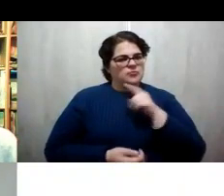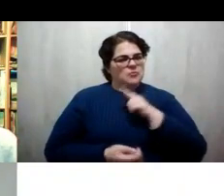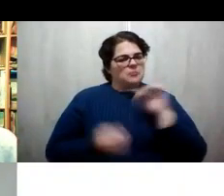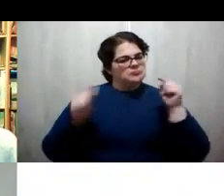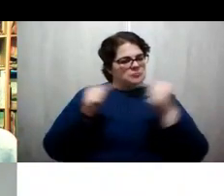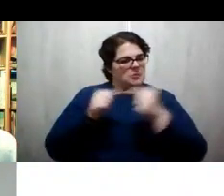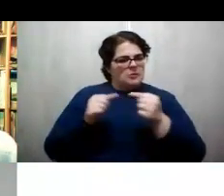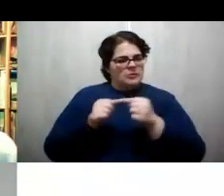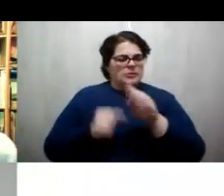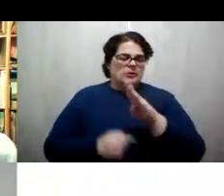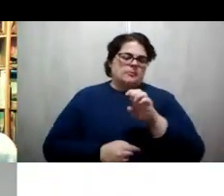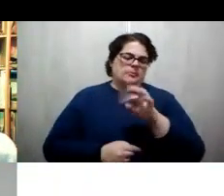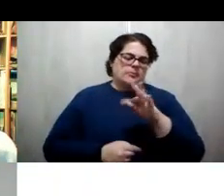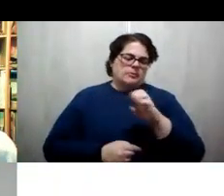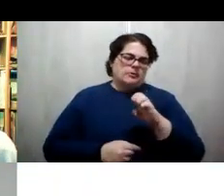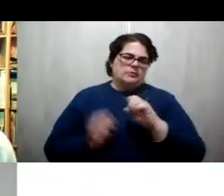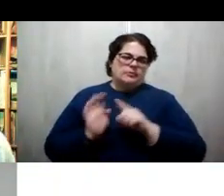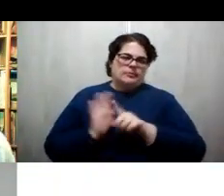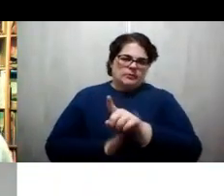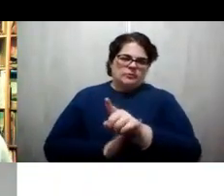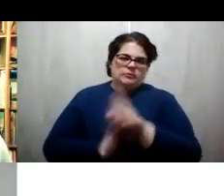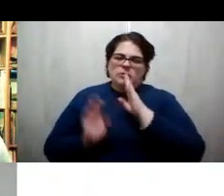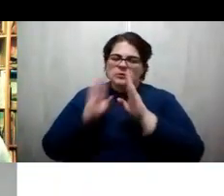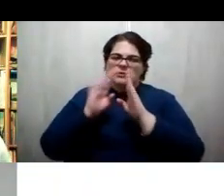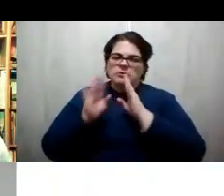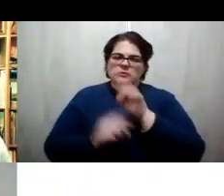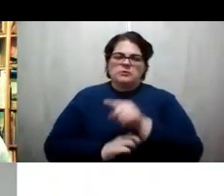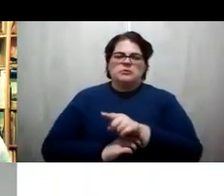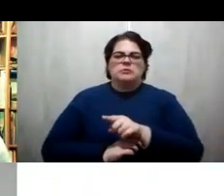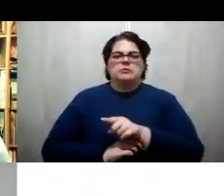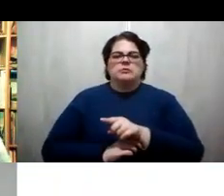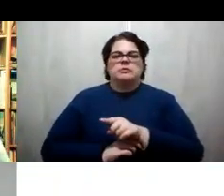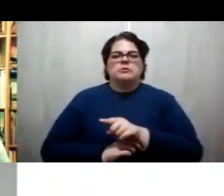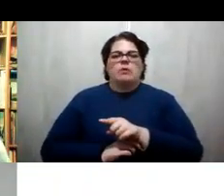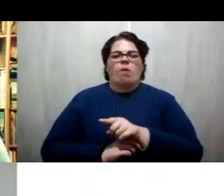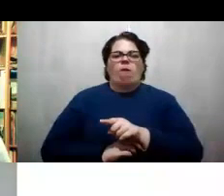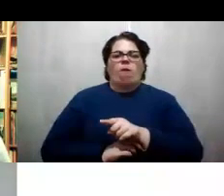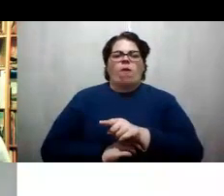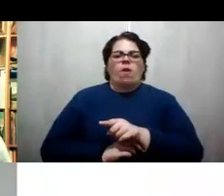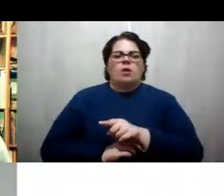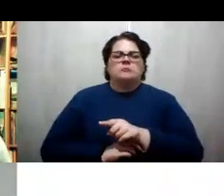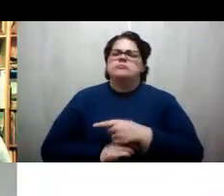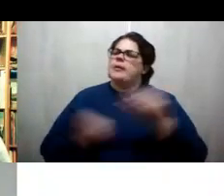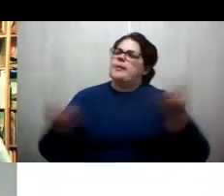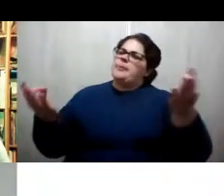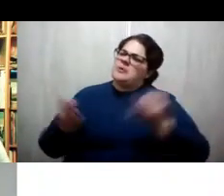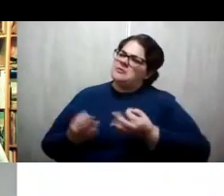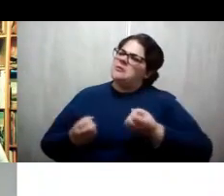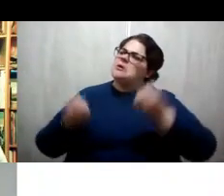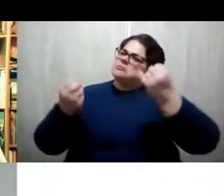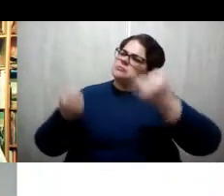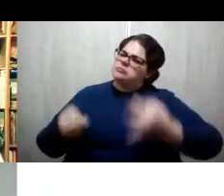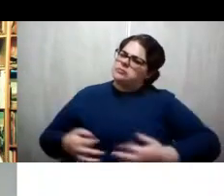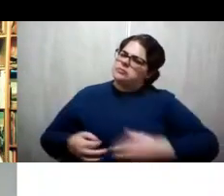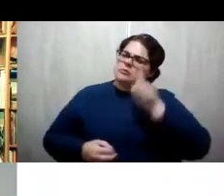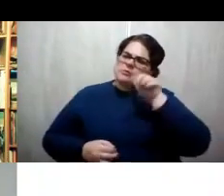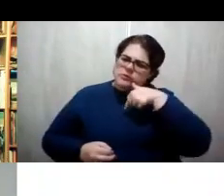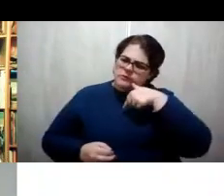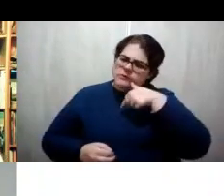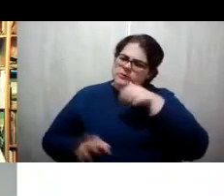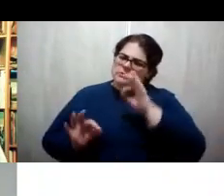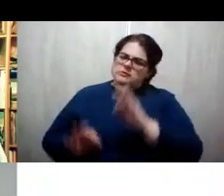da Beth, que chega pelo Facebook, que pergunta justamente isso, né? Maravilhosa explanação da professora Lívia Mota.